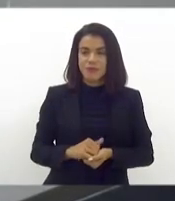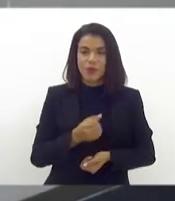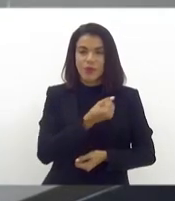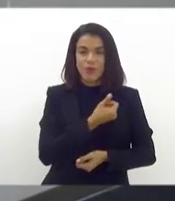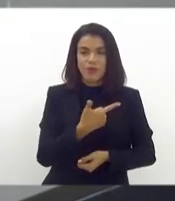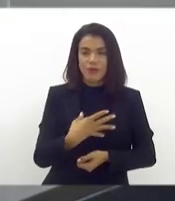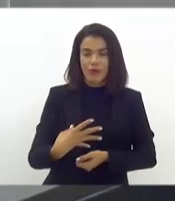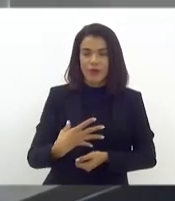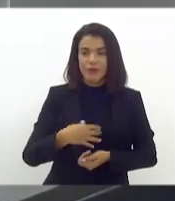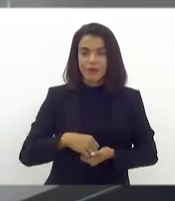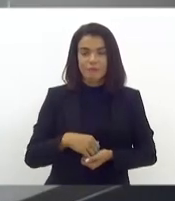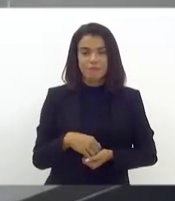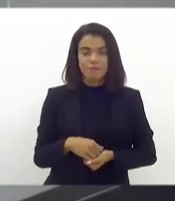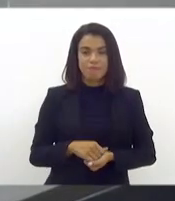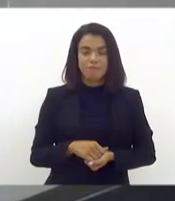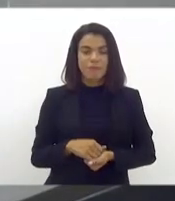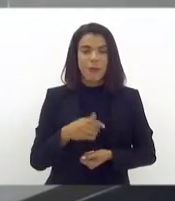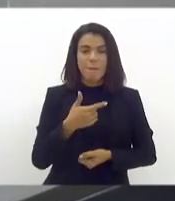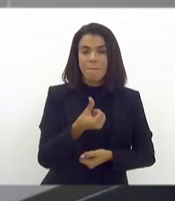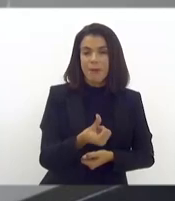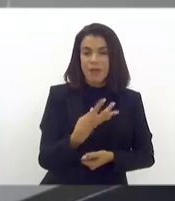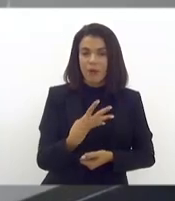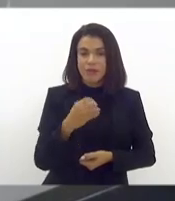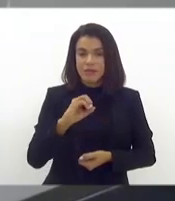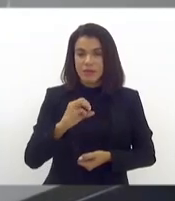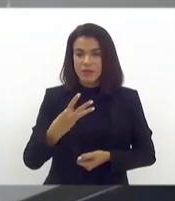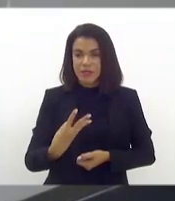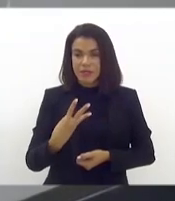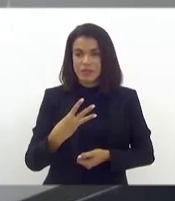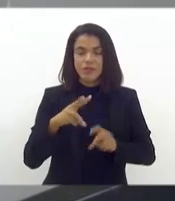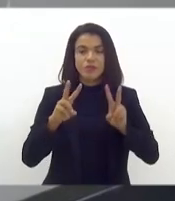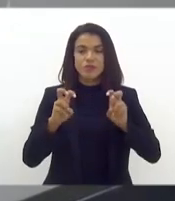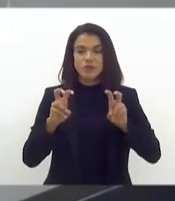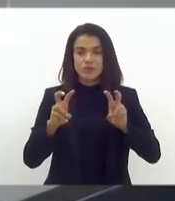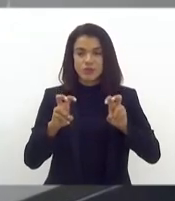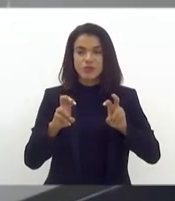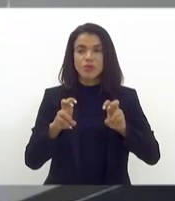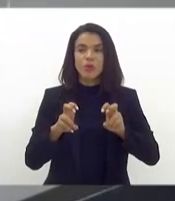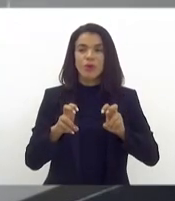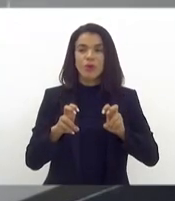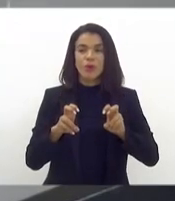24 da pauta. PL 6403, lista essa sob curadoria do deputado Luiz Paulo.